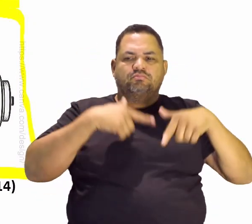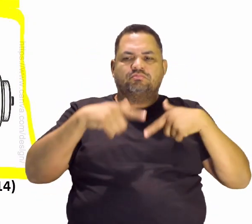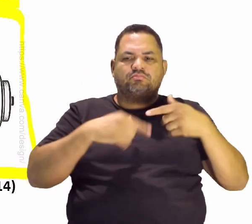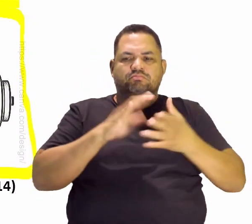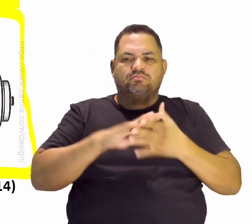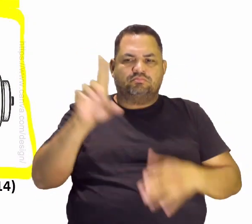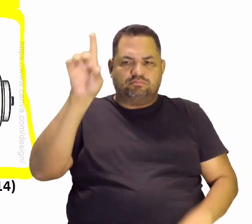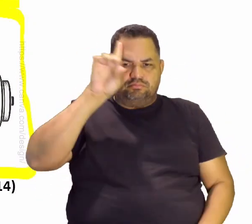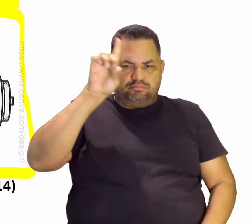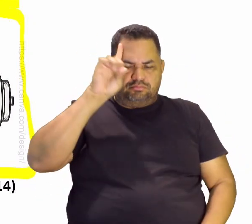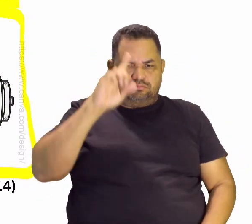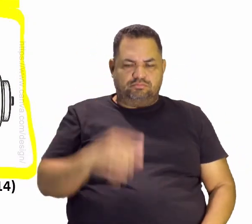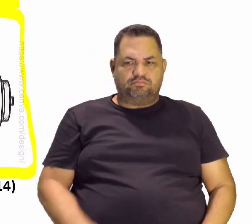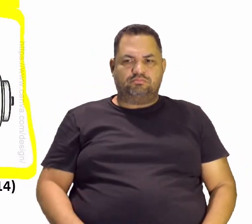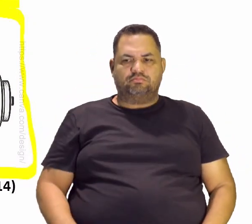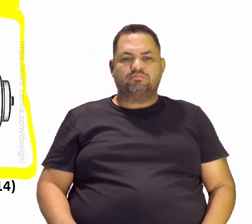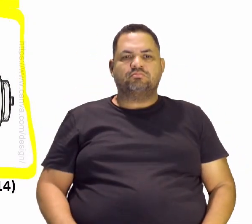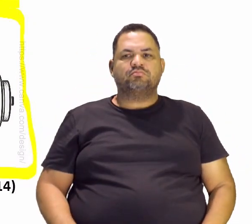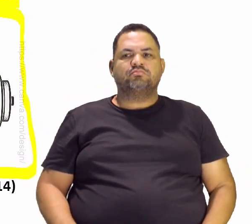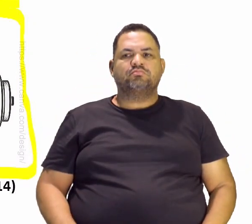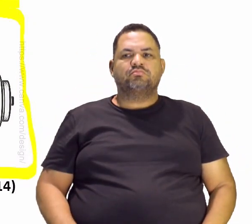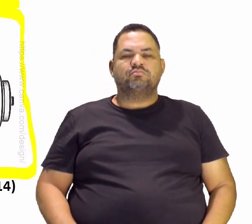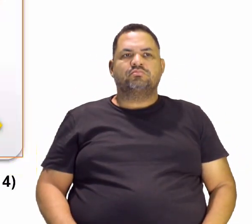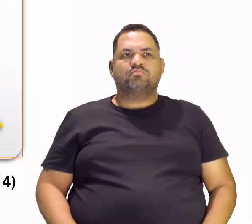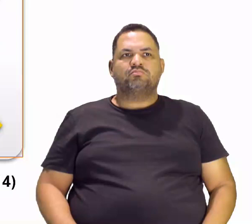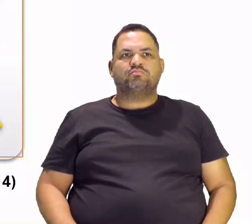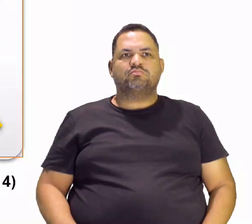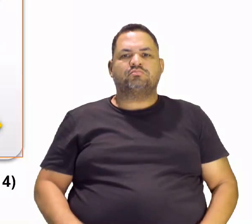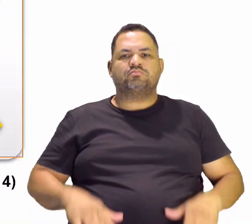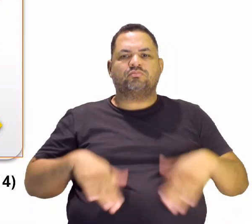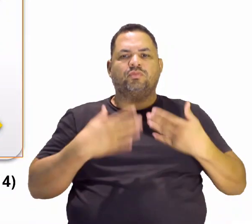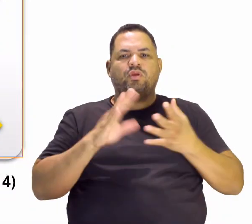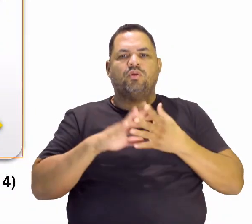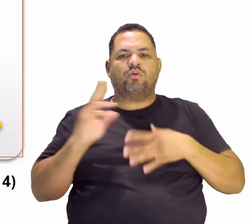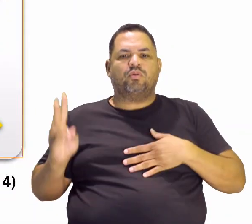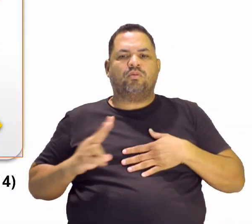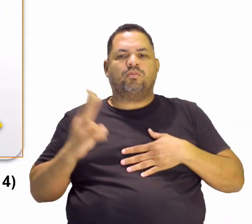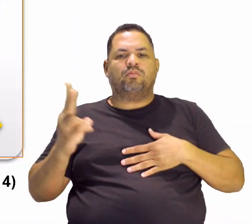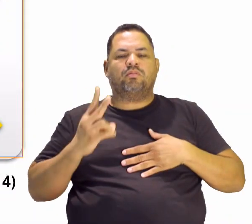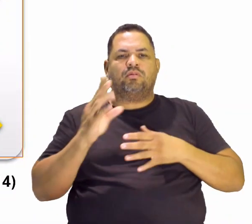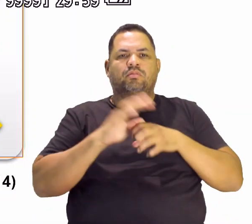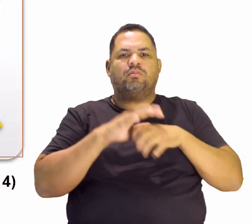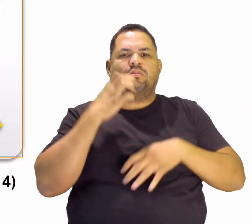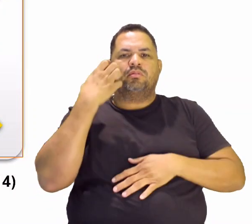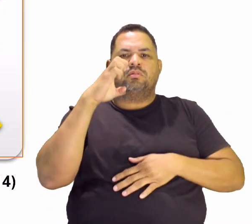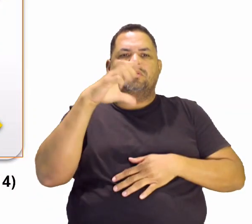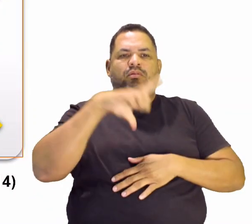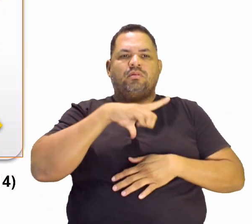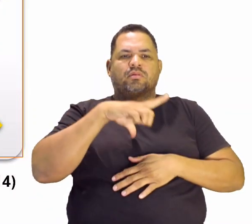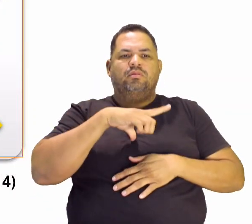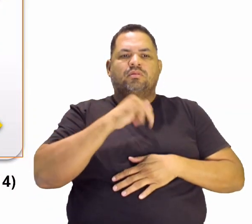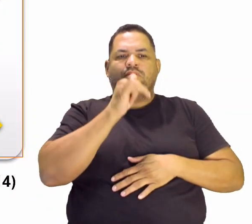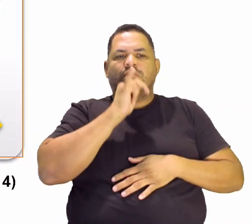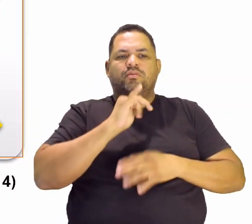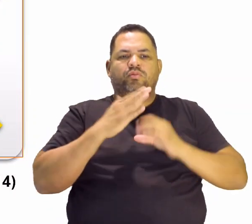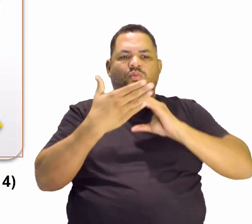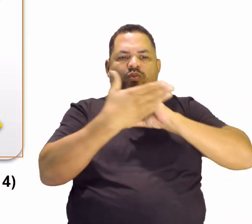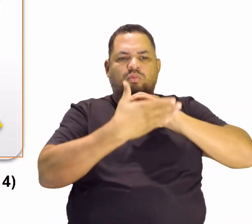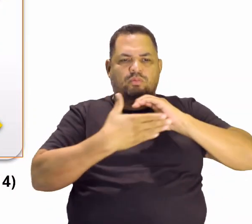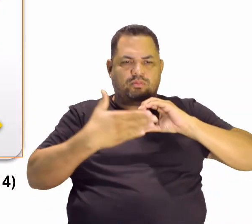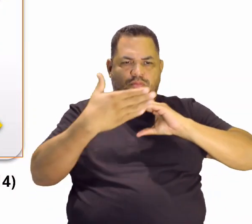certo? E aí agora a gente precisa compreender qual é o valor energético desses nutrientes. Então nós temos, por exemplo, o